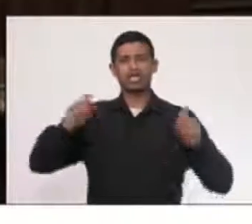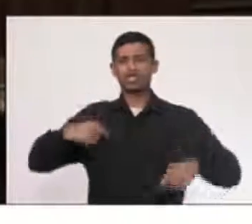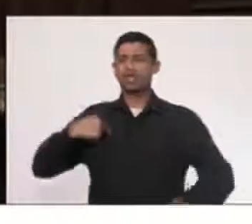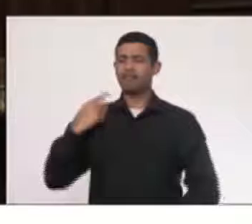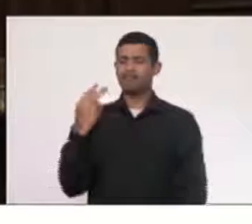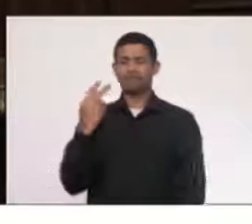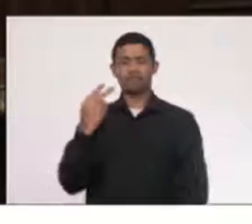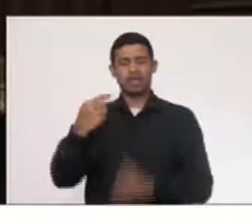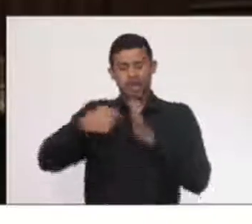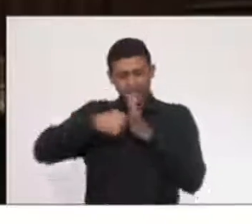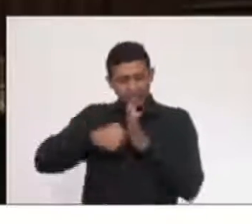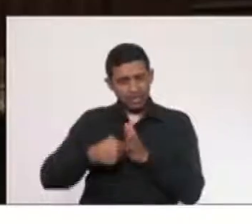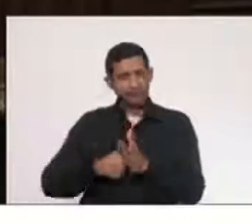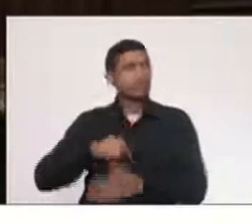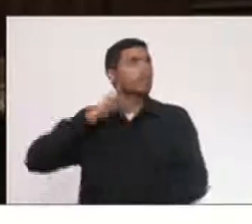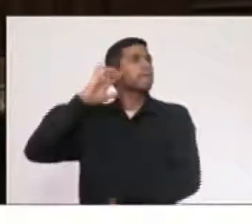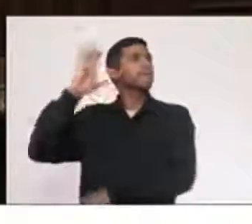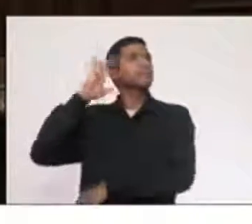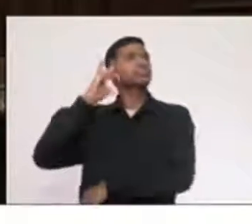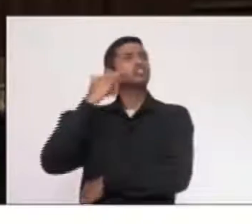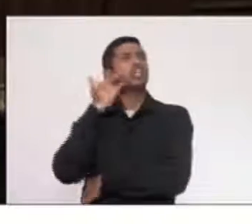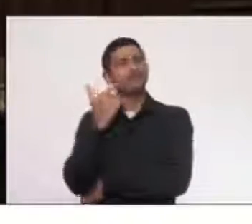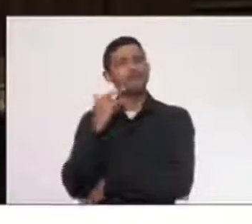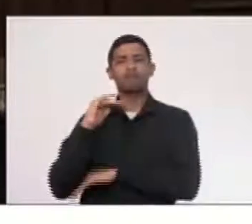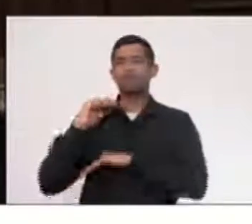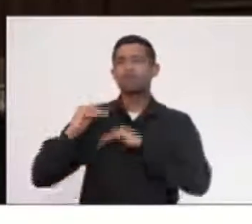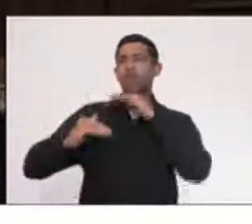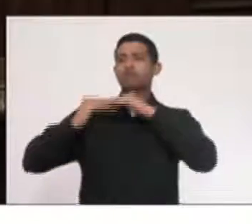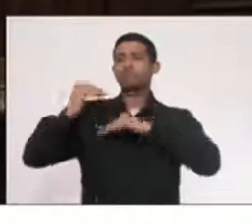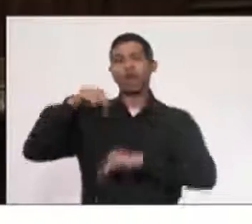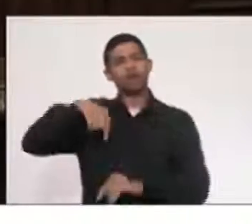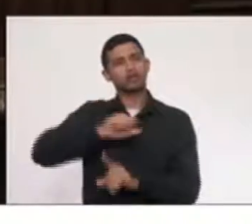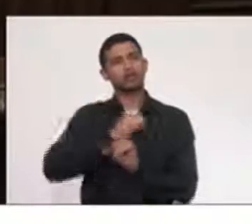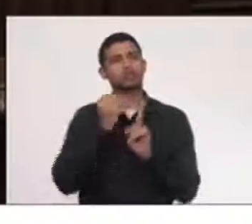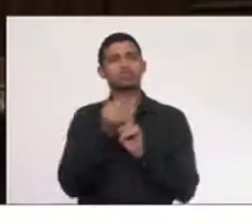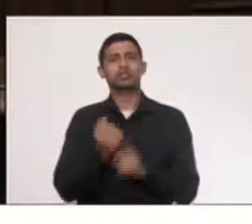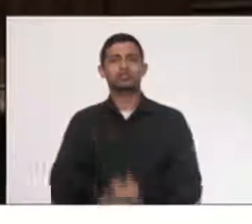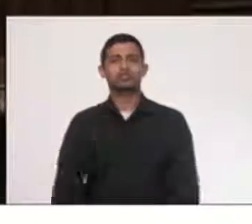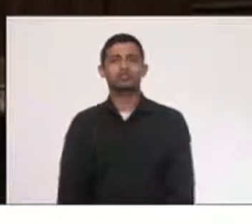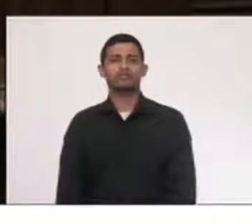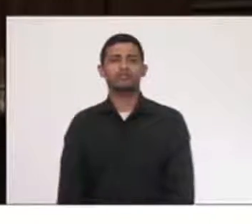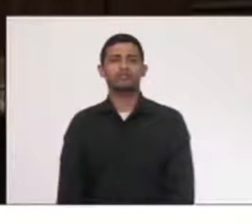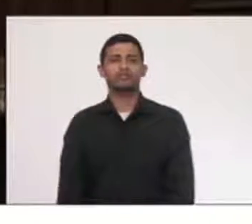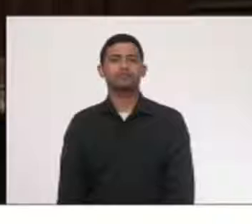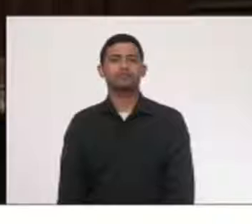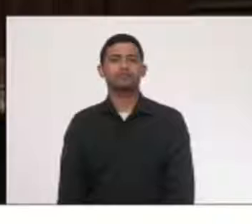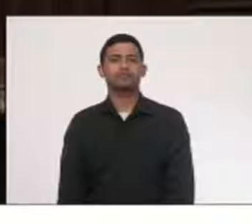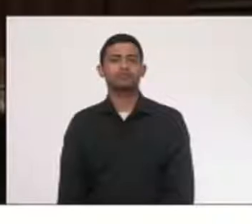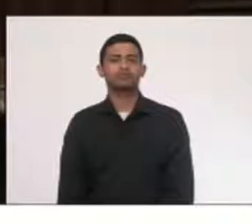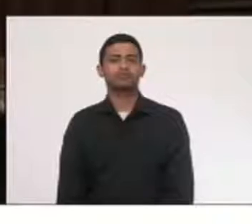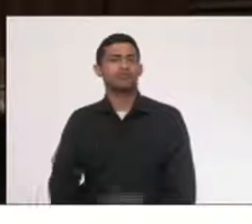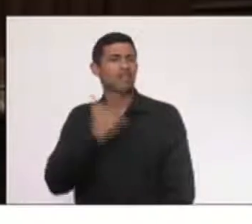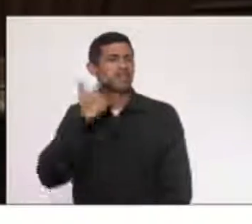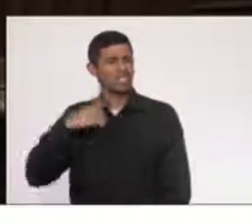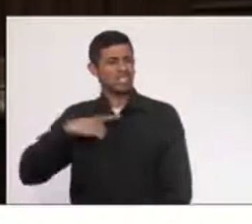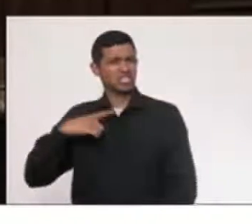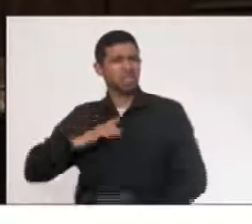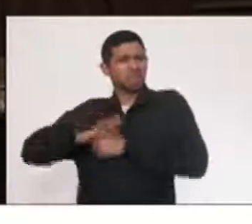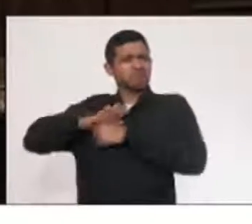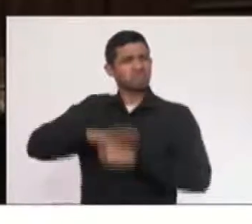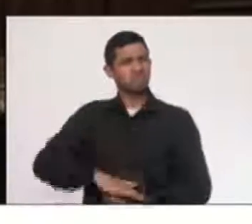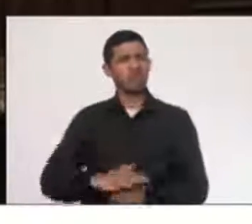para nós e pensar no avanço dessa sociedade com supressão